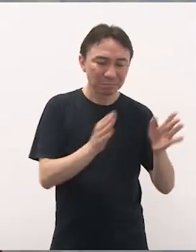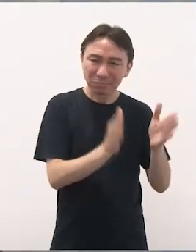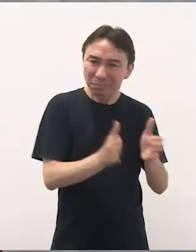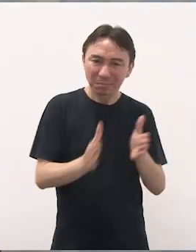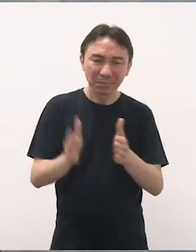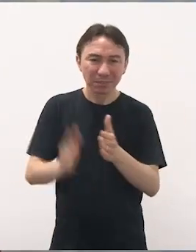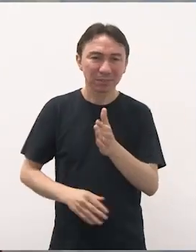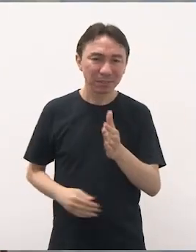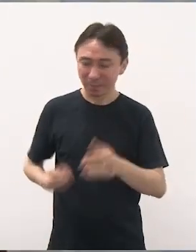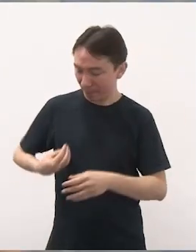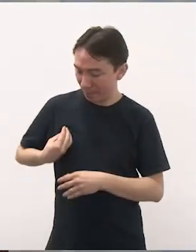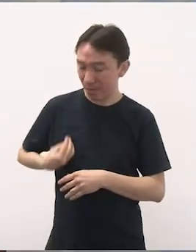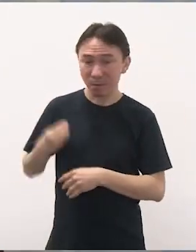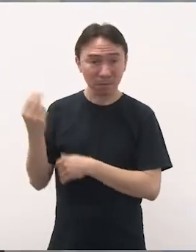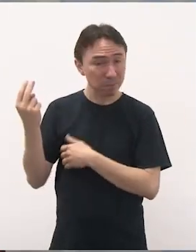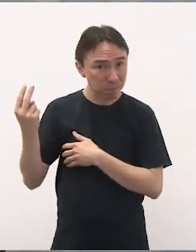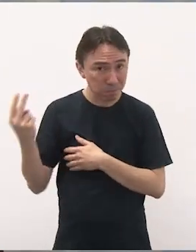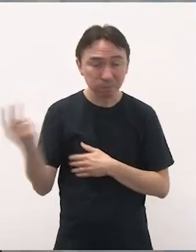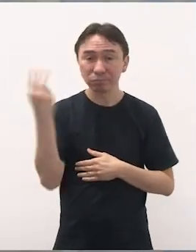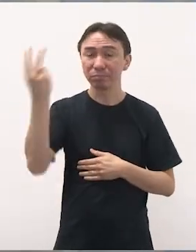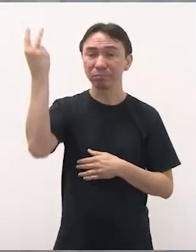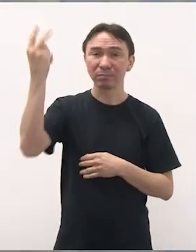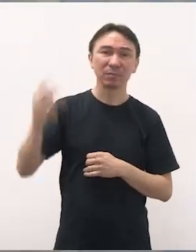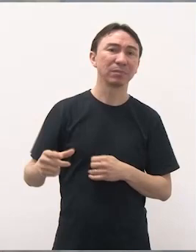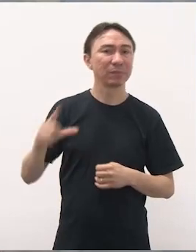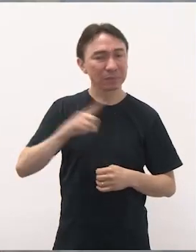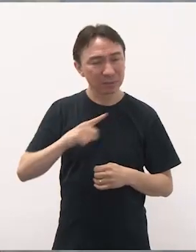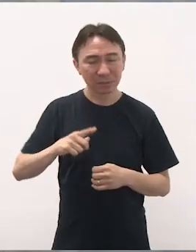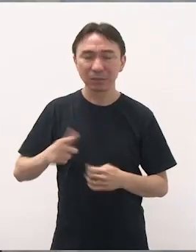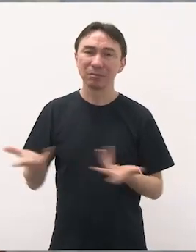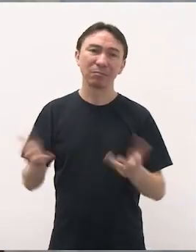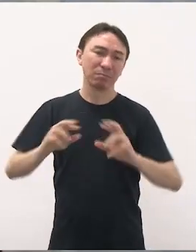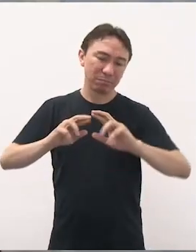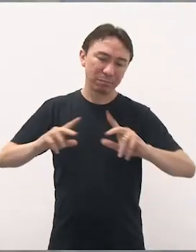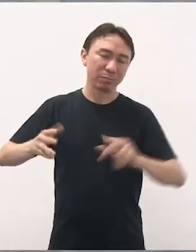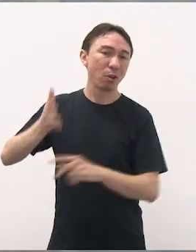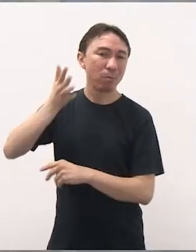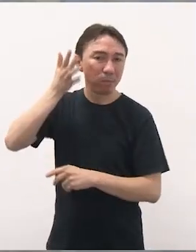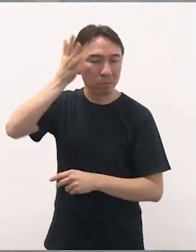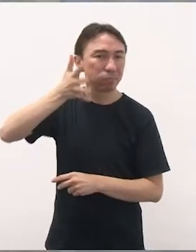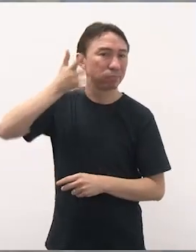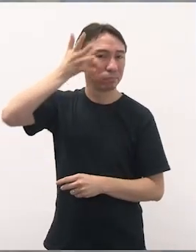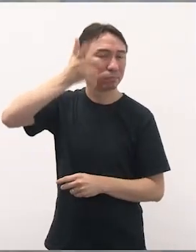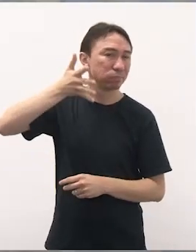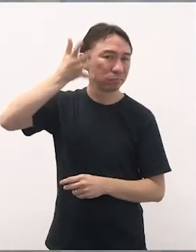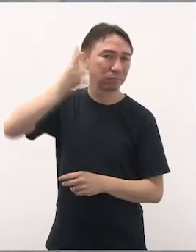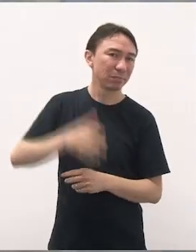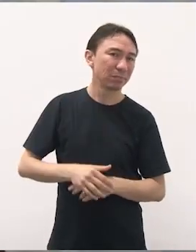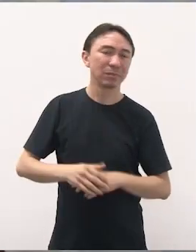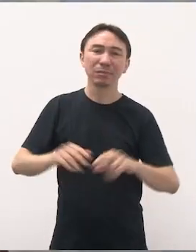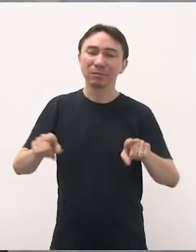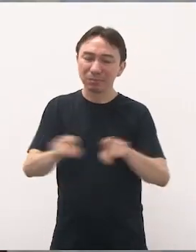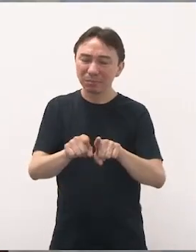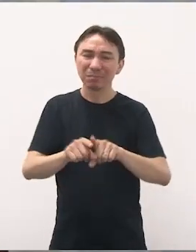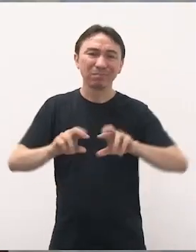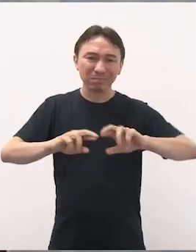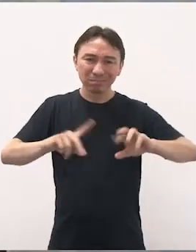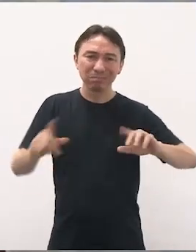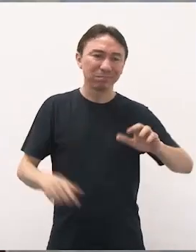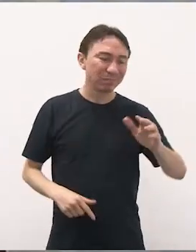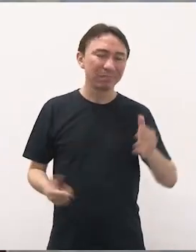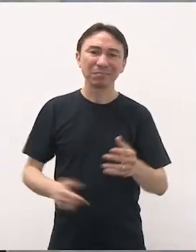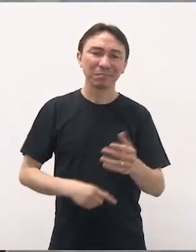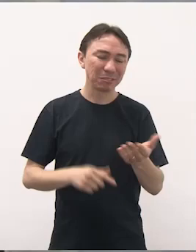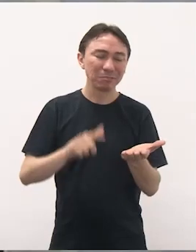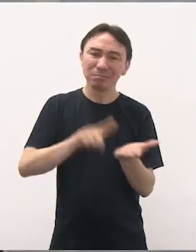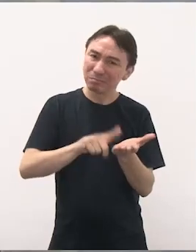vida. Houve palestras, houve disponibilização de materiais que continuam